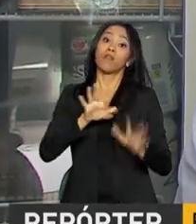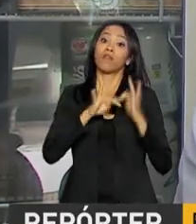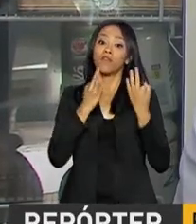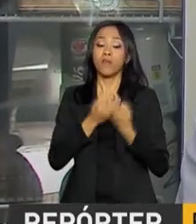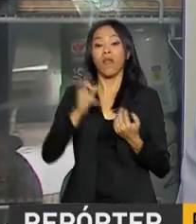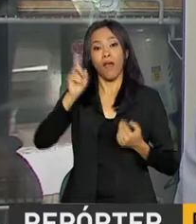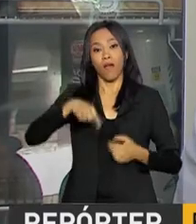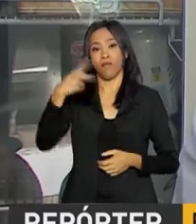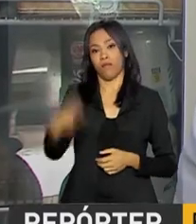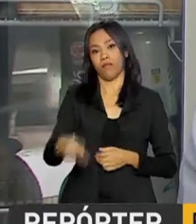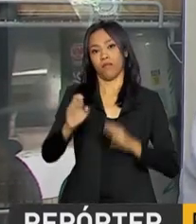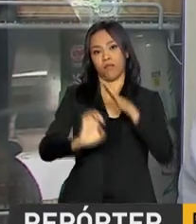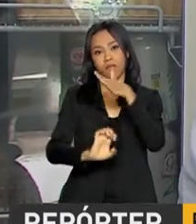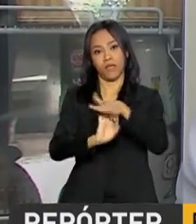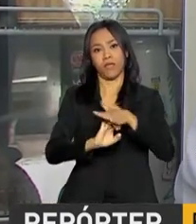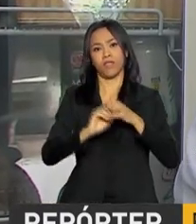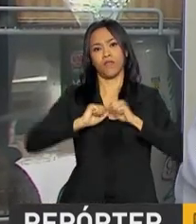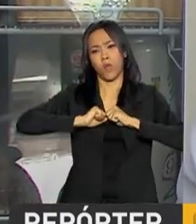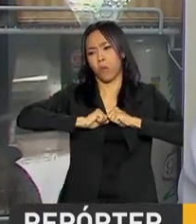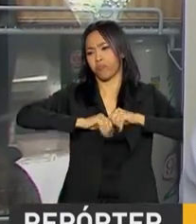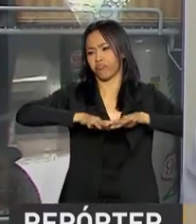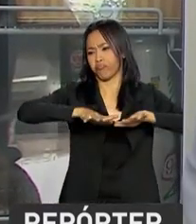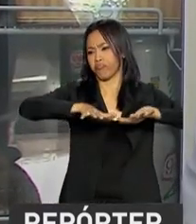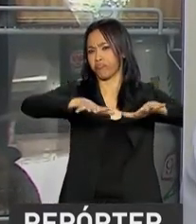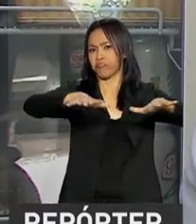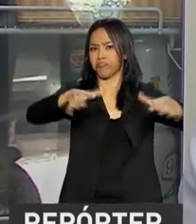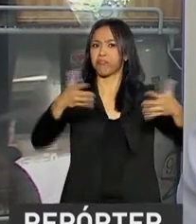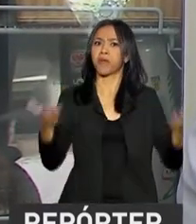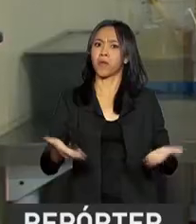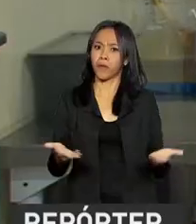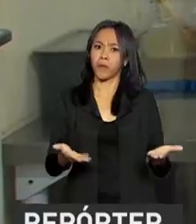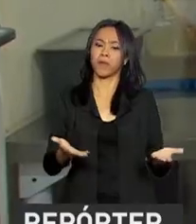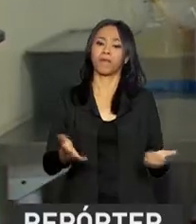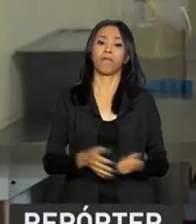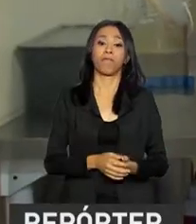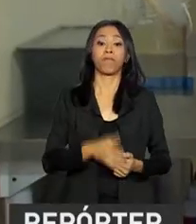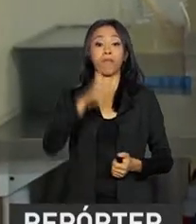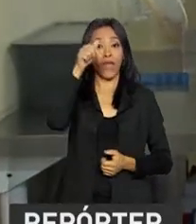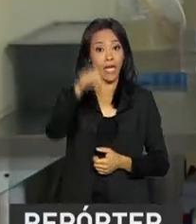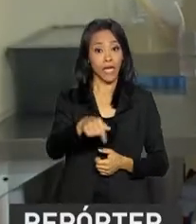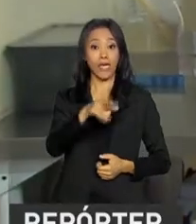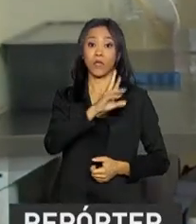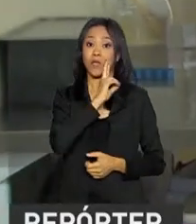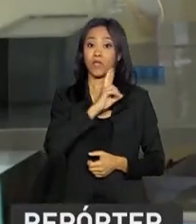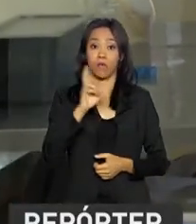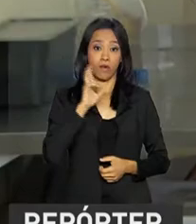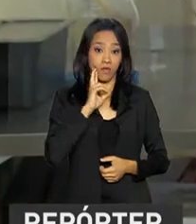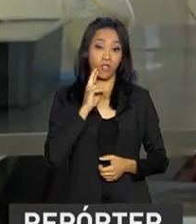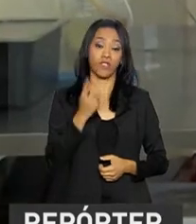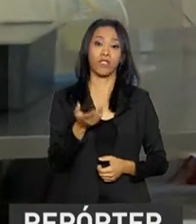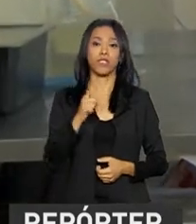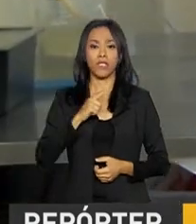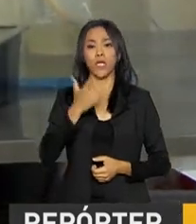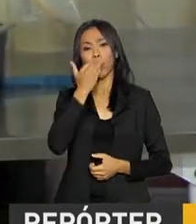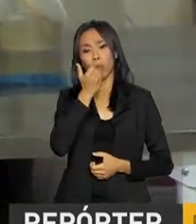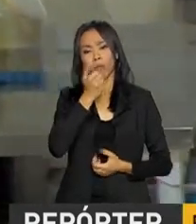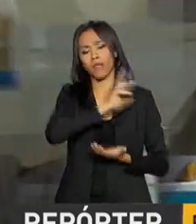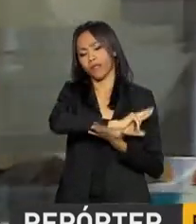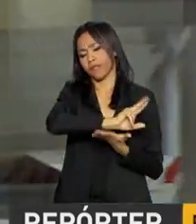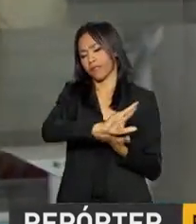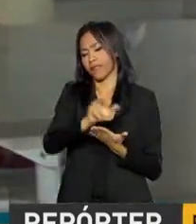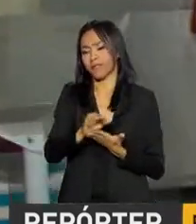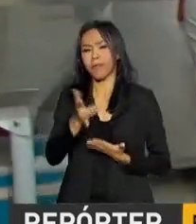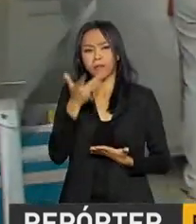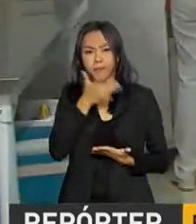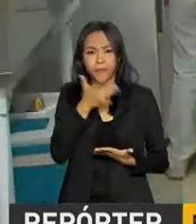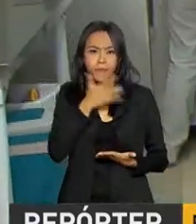crescendo o negócio foi expandindo e que só temos discutido esperava é aqui no restaurante do renan tem comida brasileira pra todos os